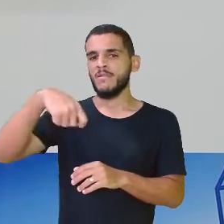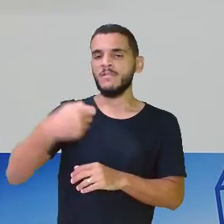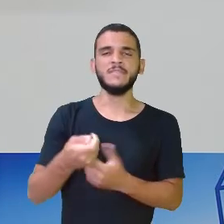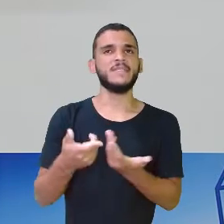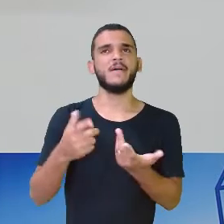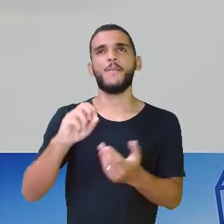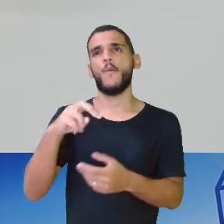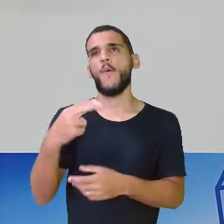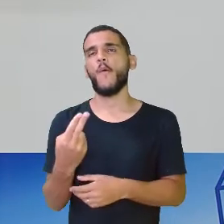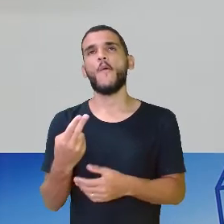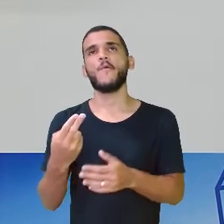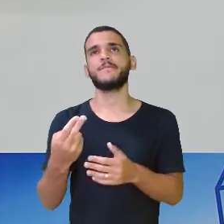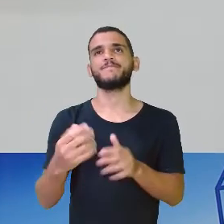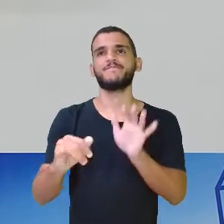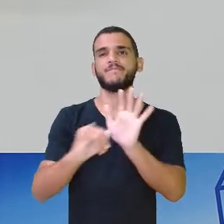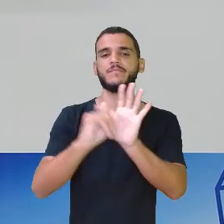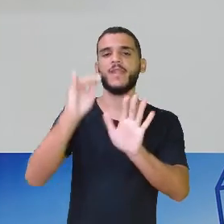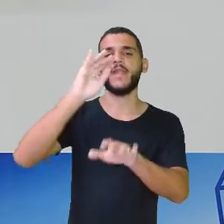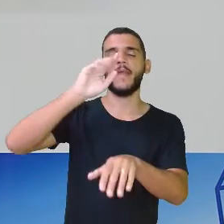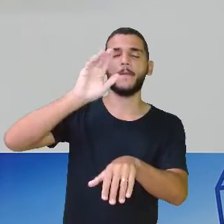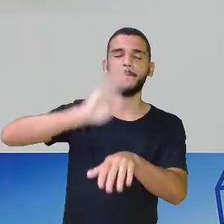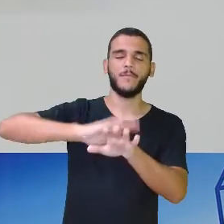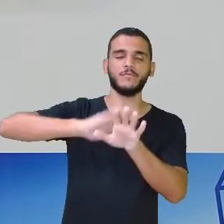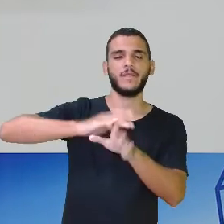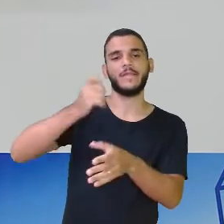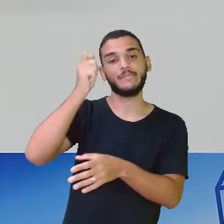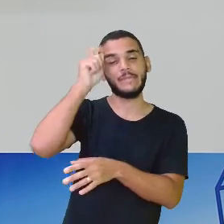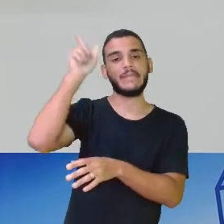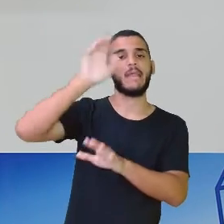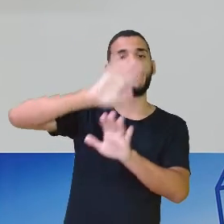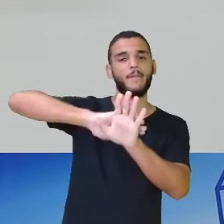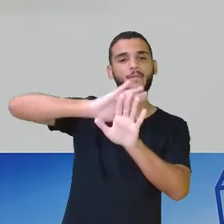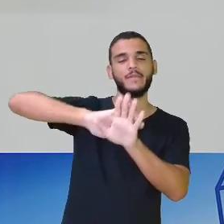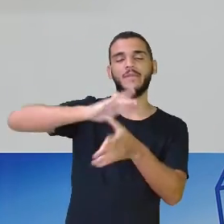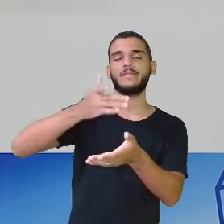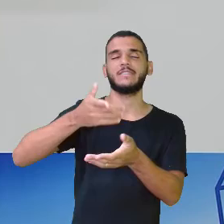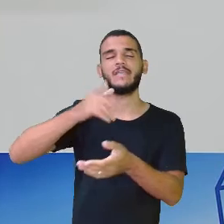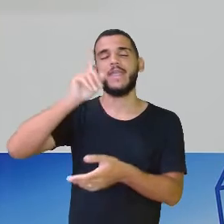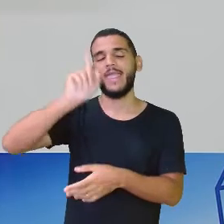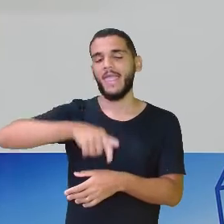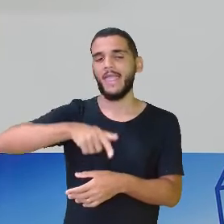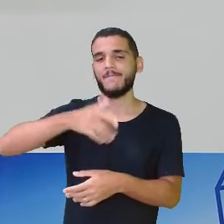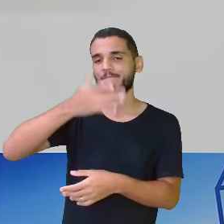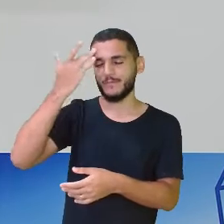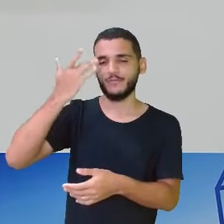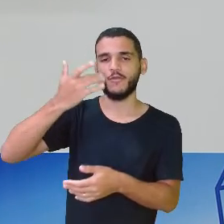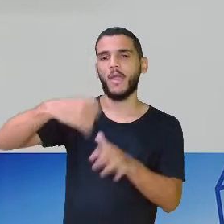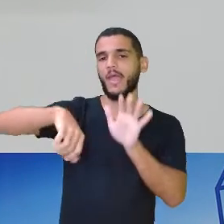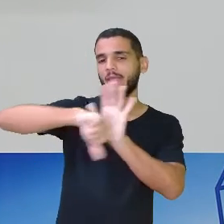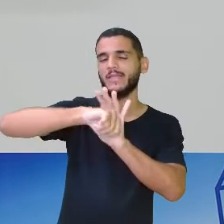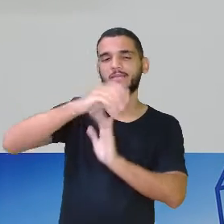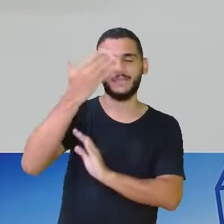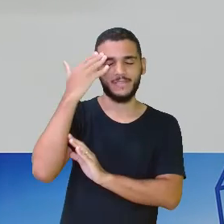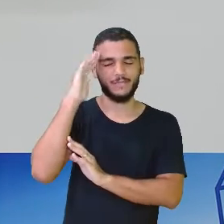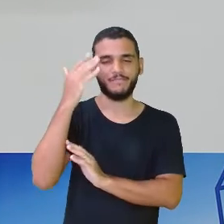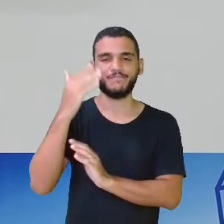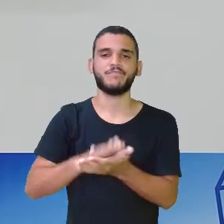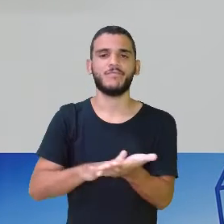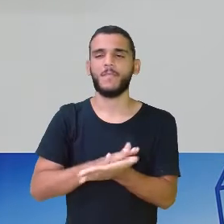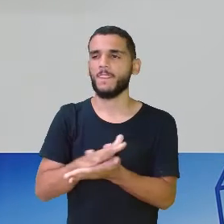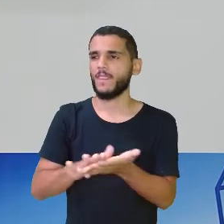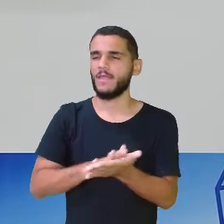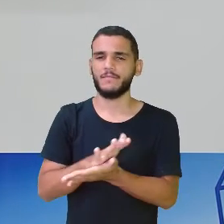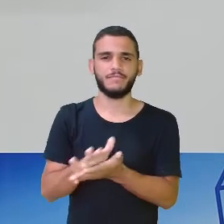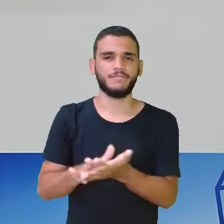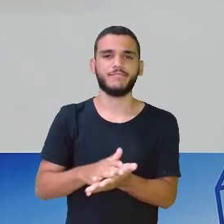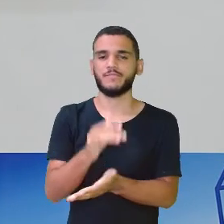ou a ideologia nazista, a pessoa que mencionou pode ser punida, né? Então, nada, por exemplo, né,